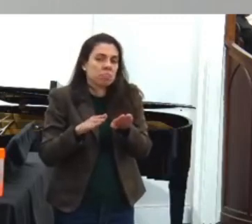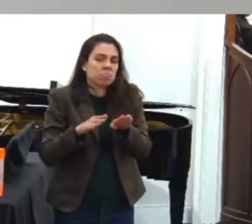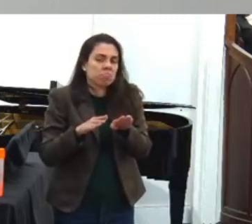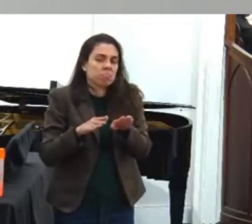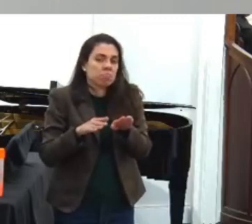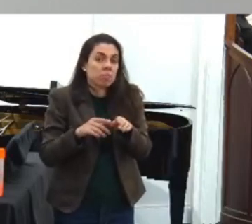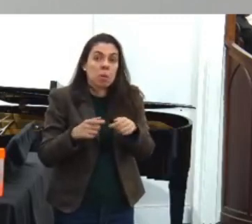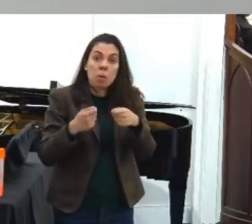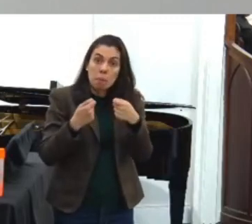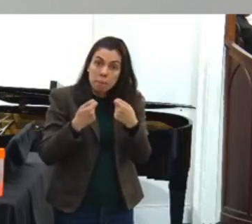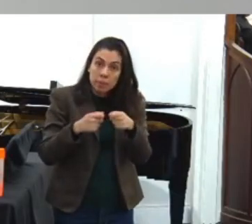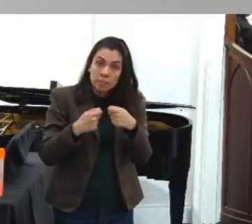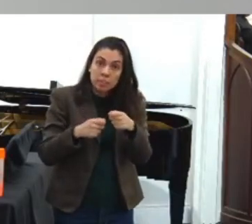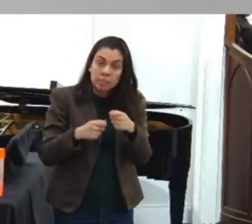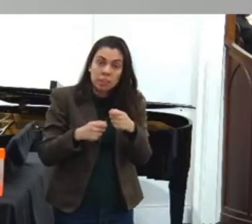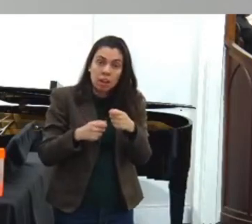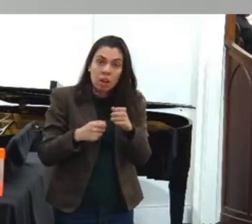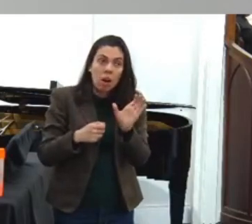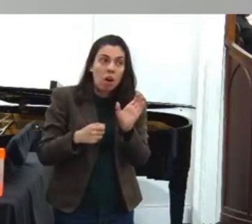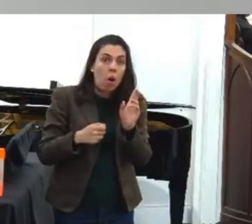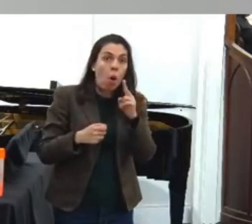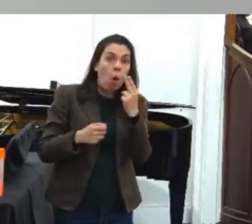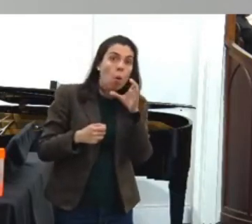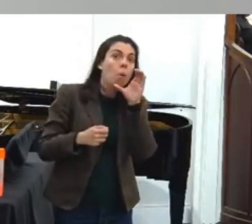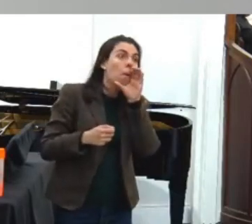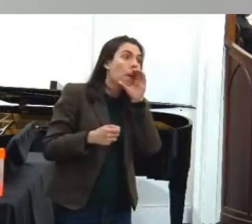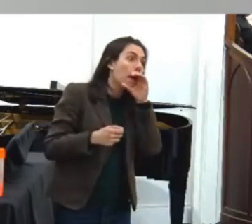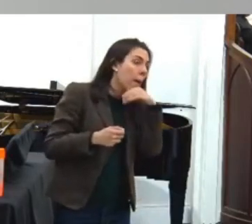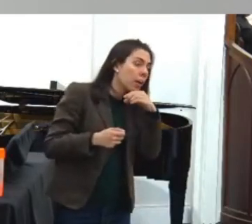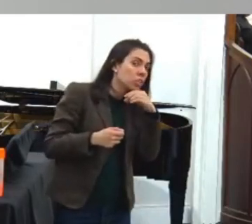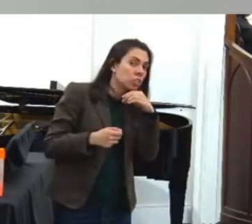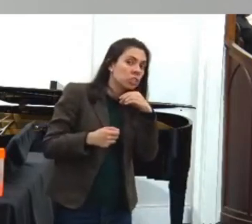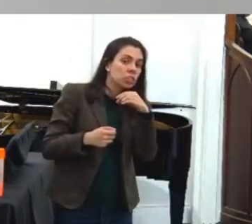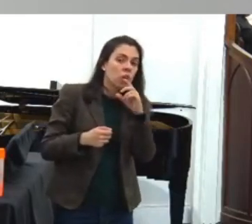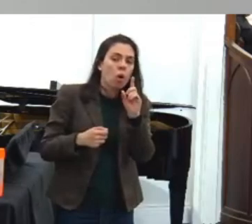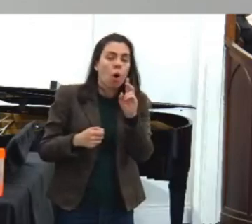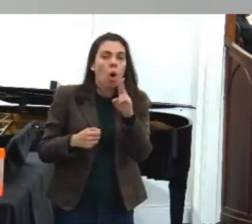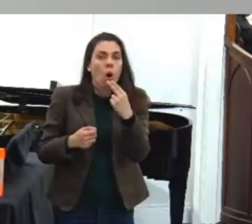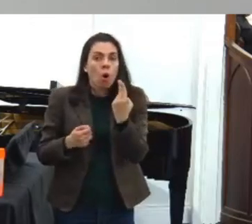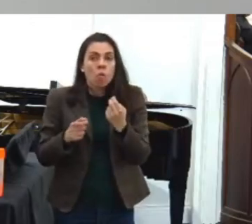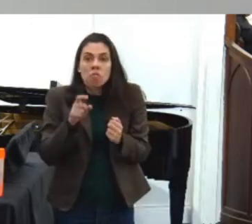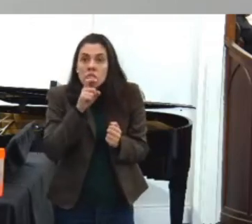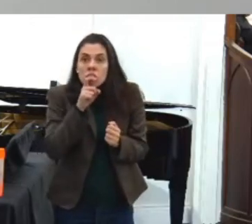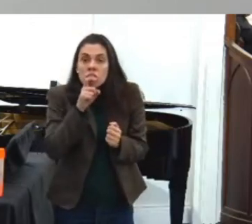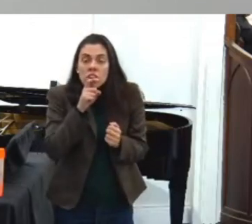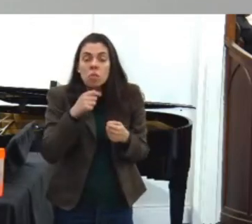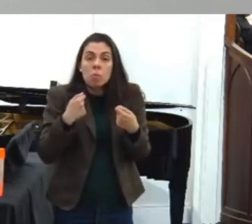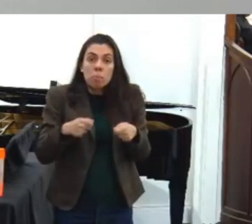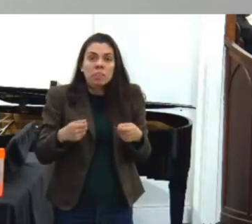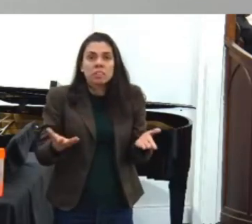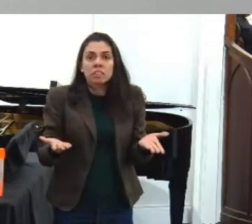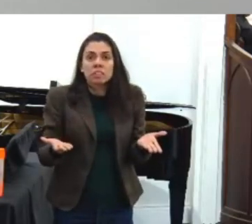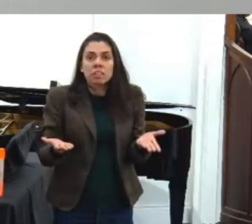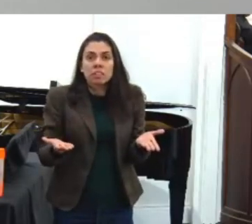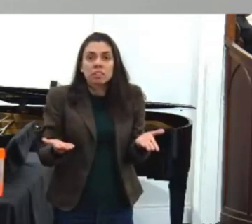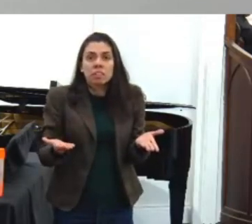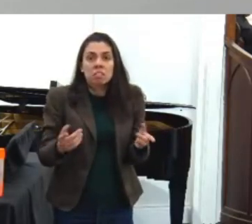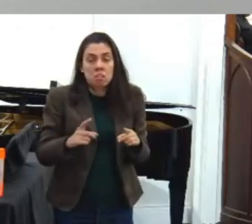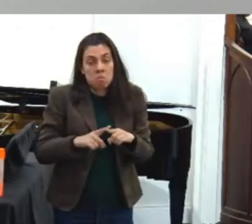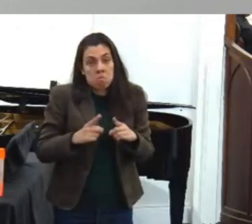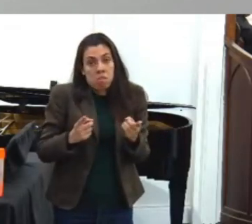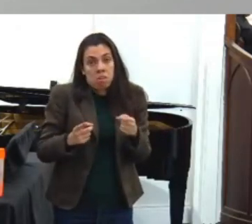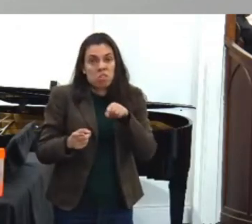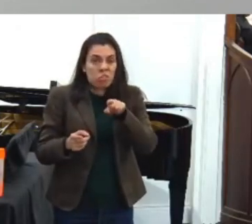é morno e não é nem quente nem frio, estou a ponto de vomitá-lo da